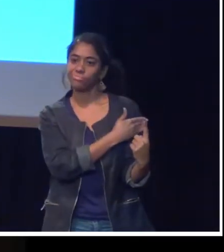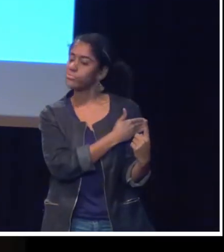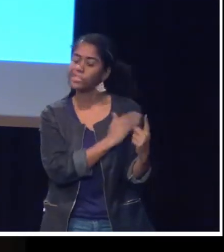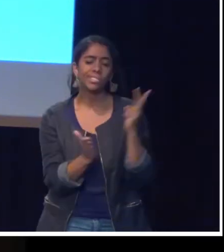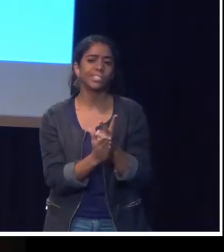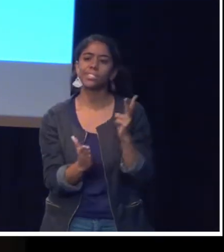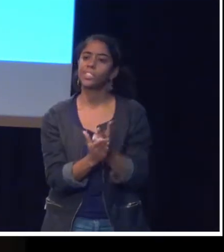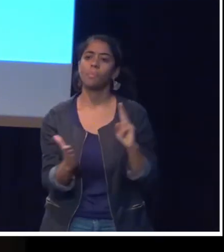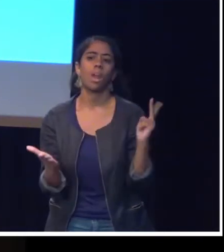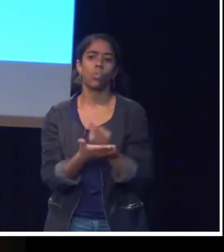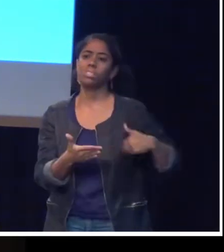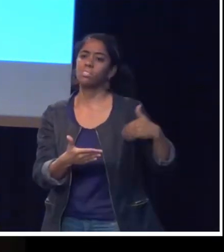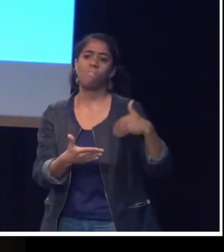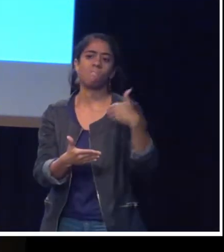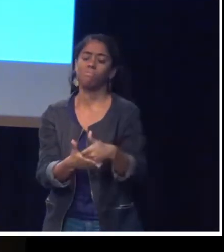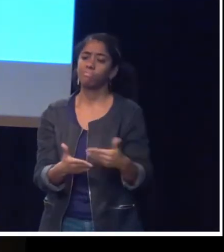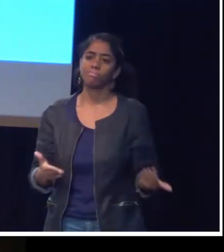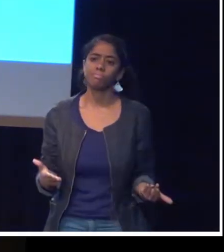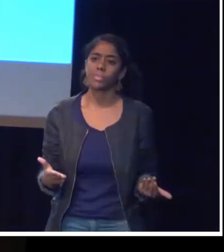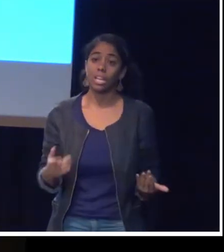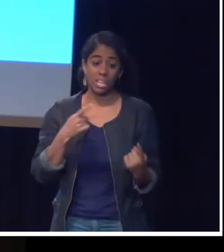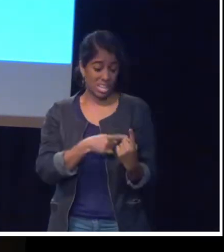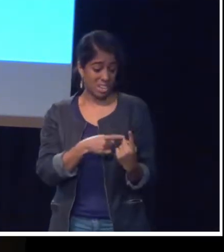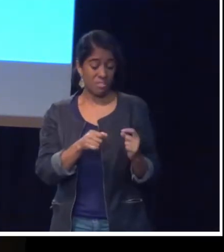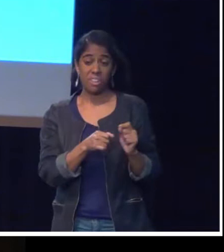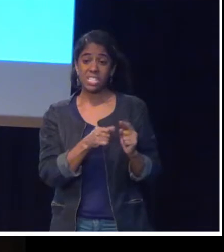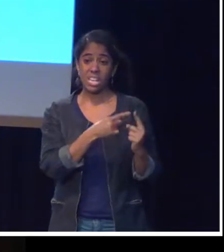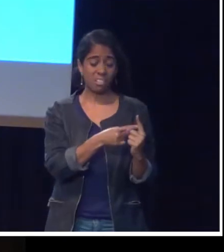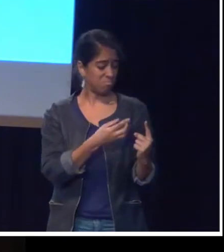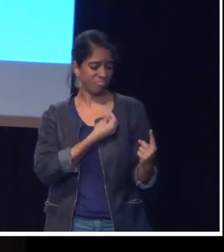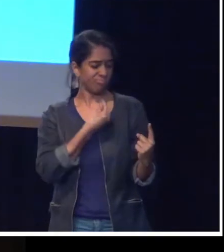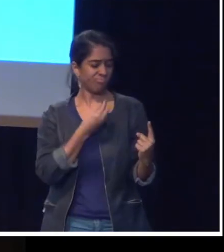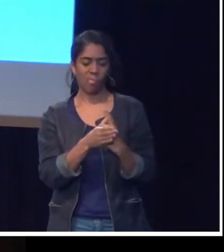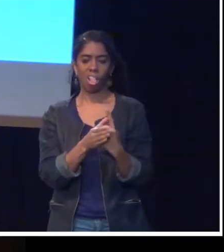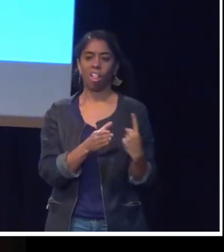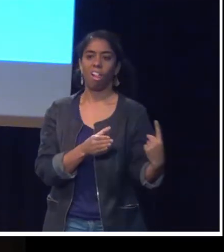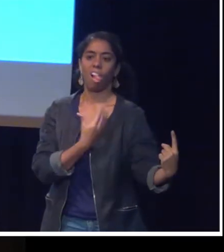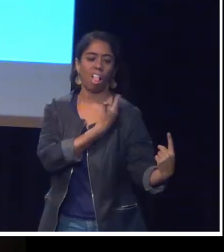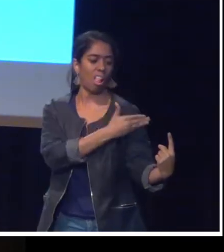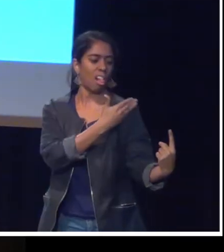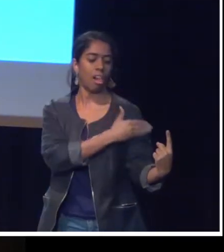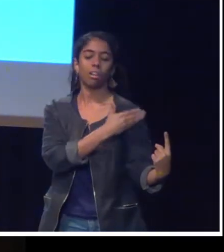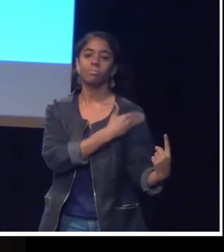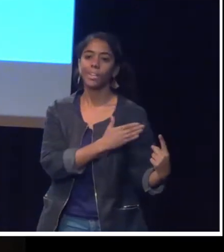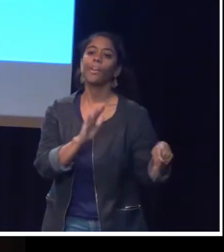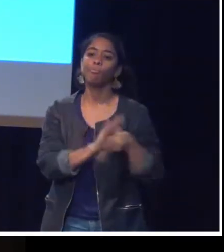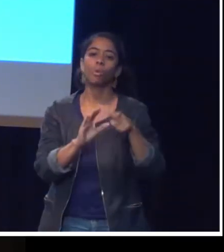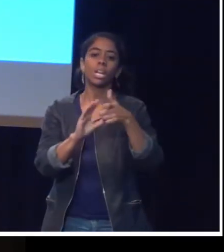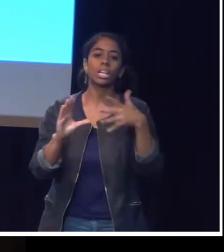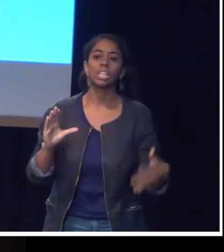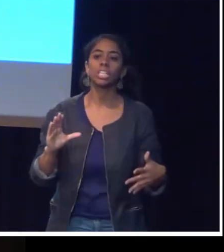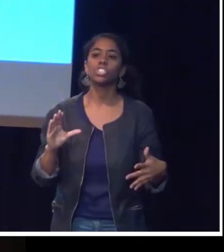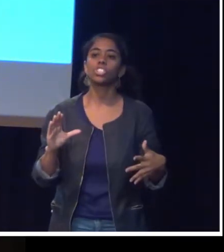com que o outro não participe, sempre foi uma atividade humana. É uma característica humana trazer essas atividades.